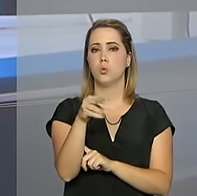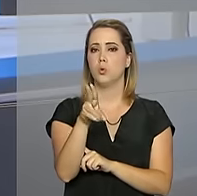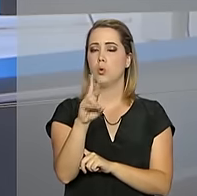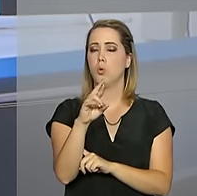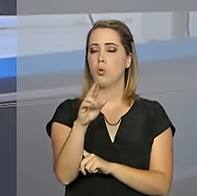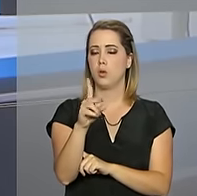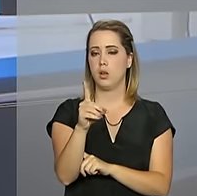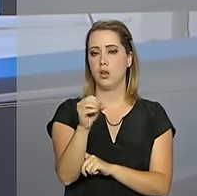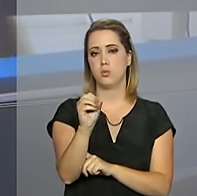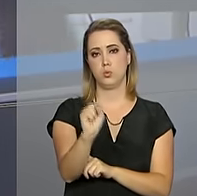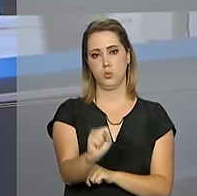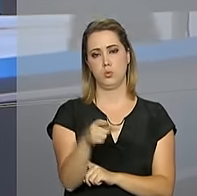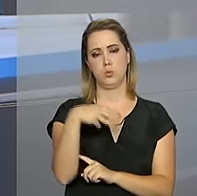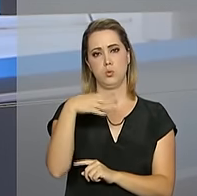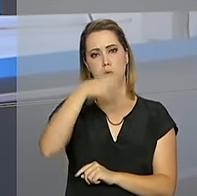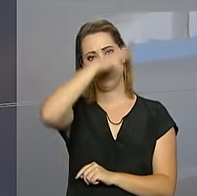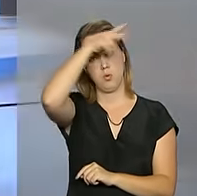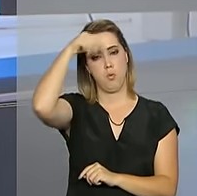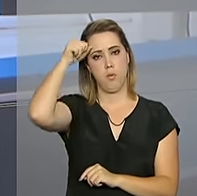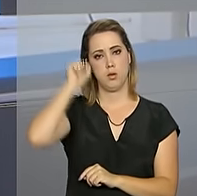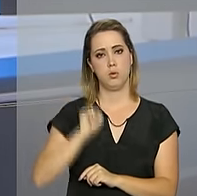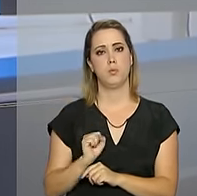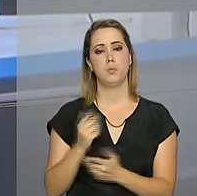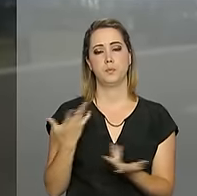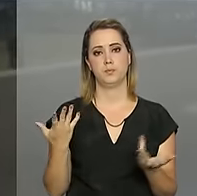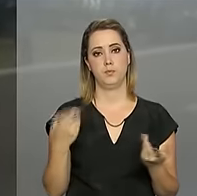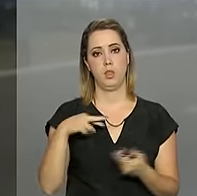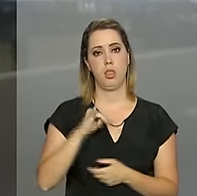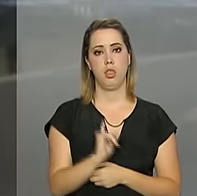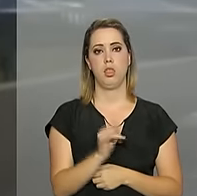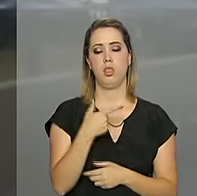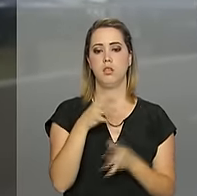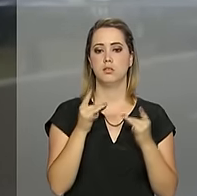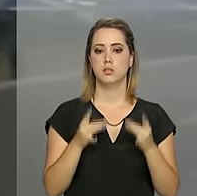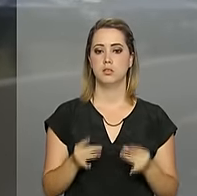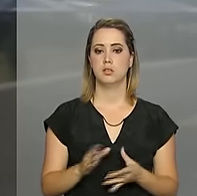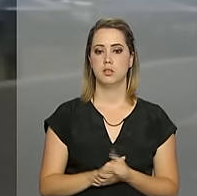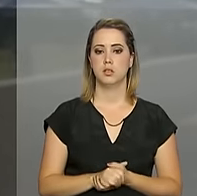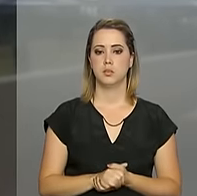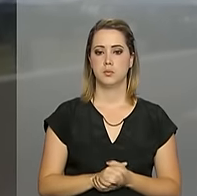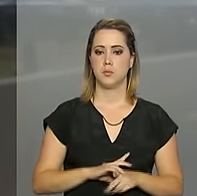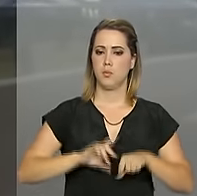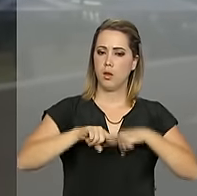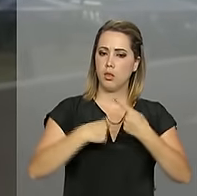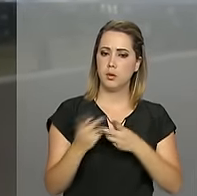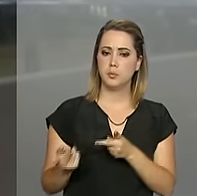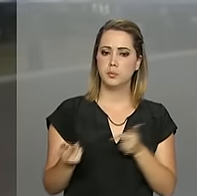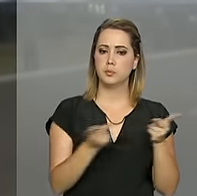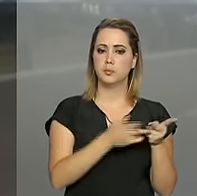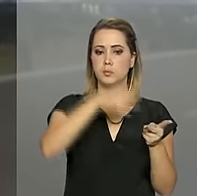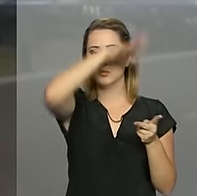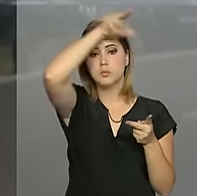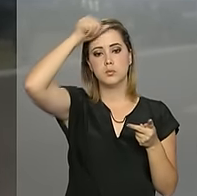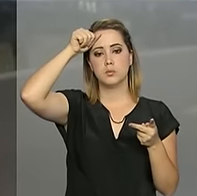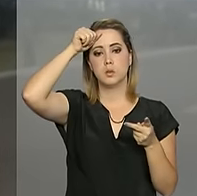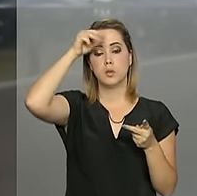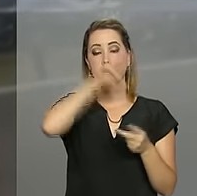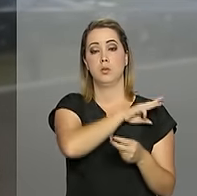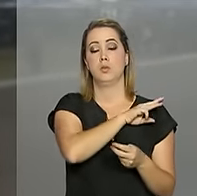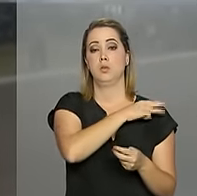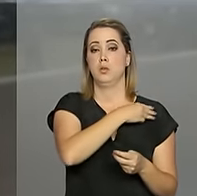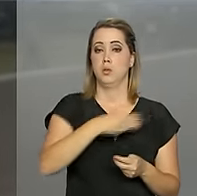De lá, o repórter Ney Pereira tem os detalhes. Depois de passar pelo Amazonas, o ministro da Defesa, Raul